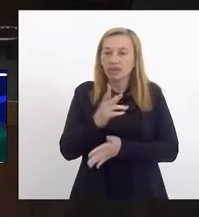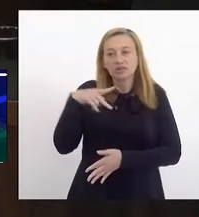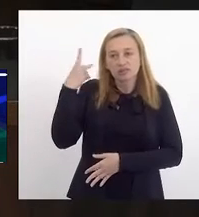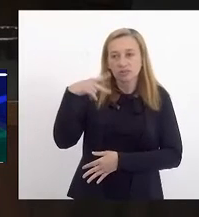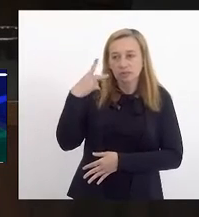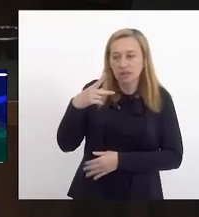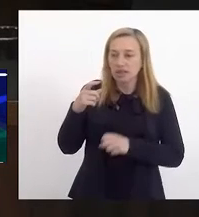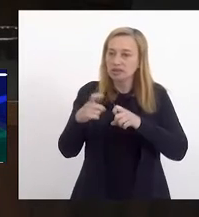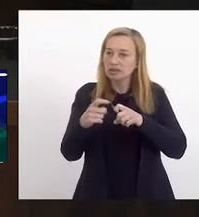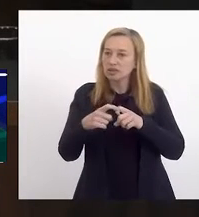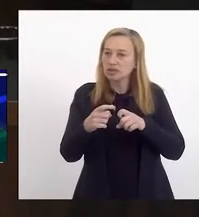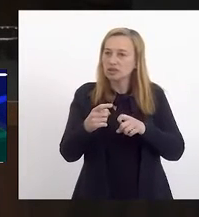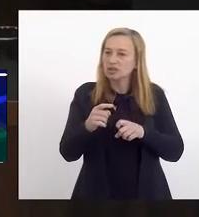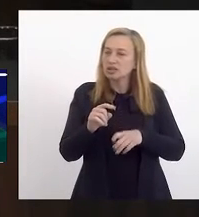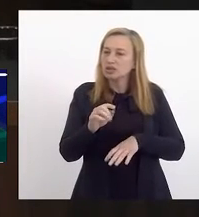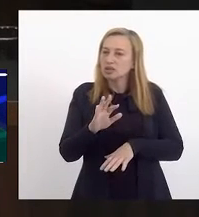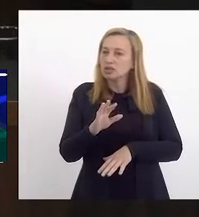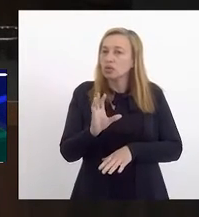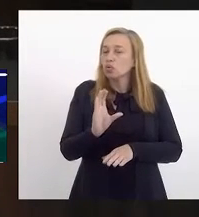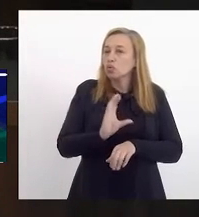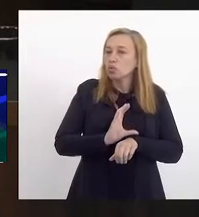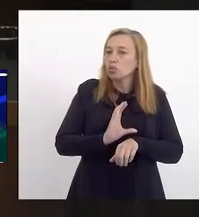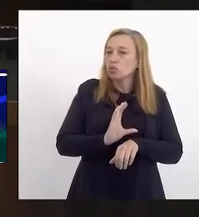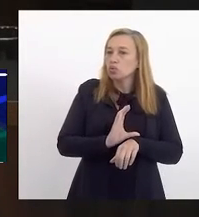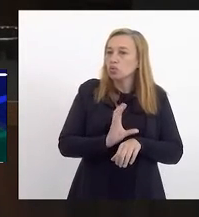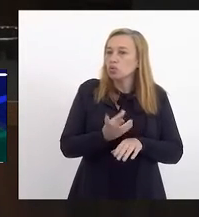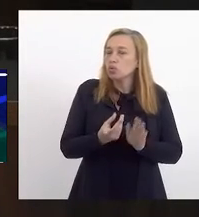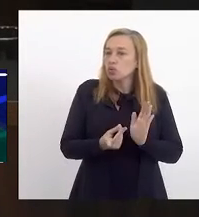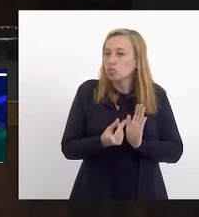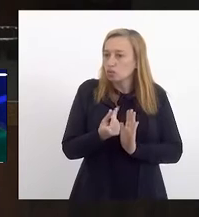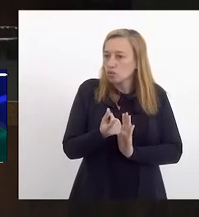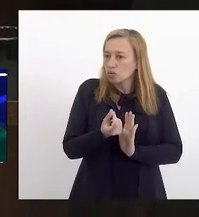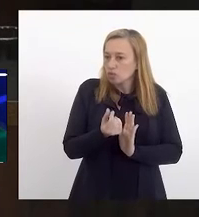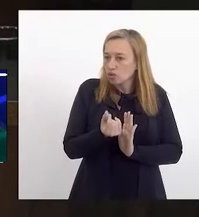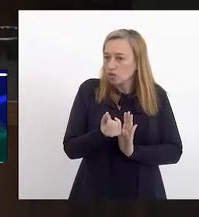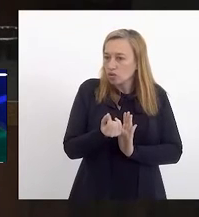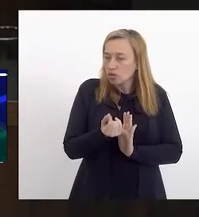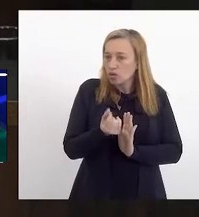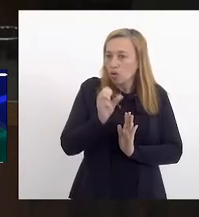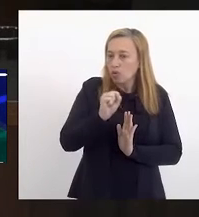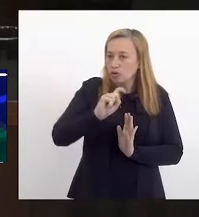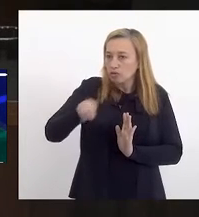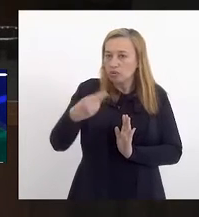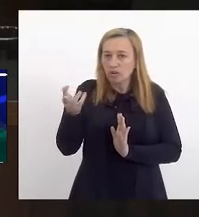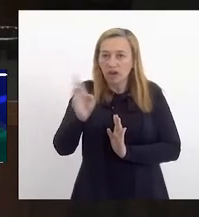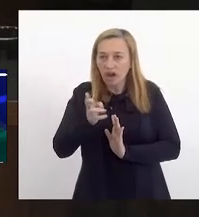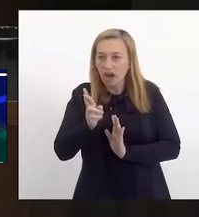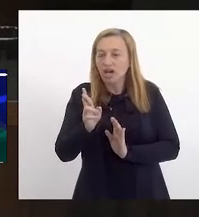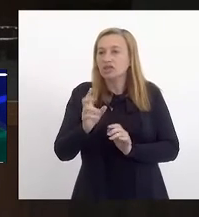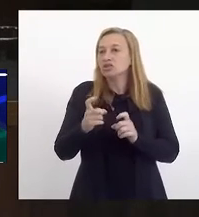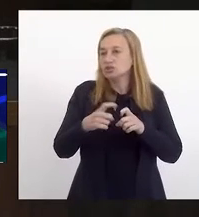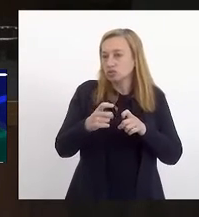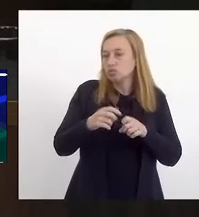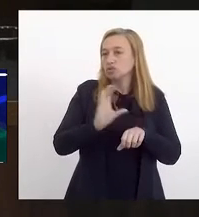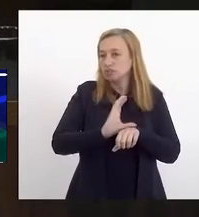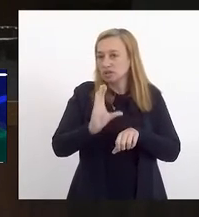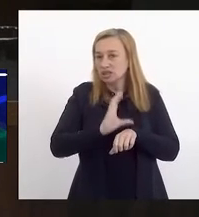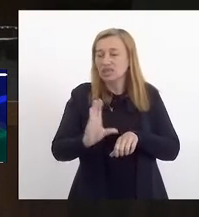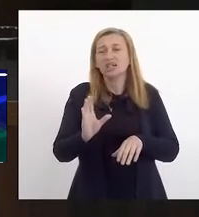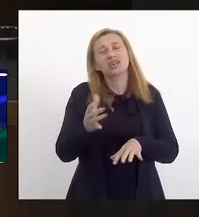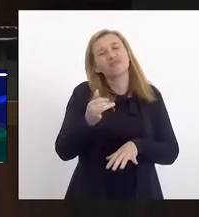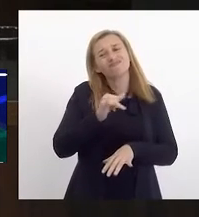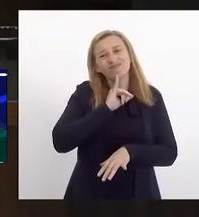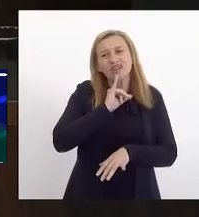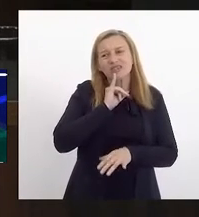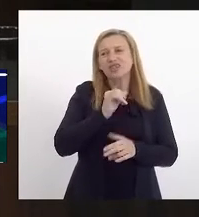a média do valor dos cursos de medicina é em torno de R$8.000. E, infelizmente, muitas famílias que têm